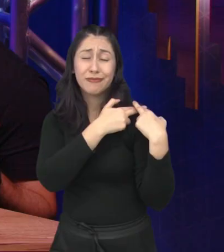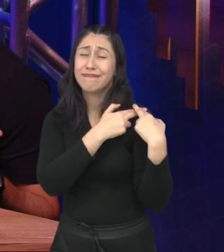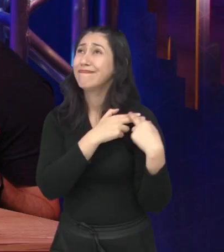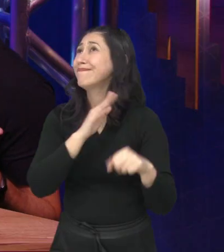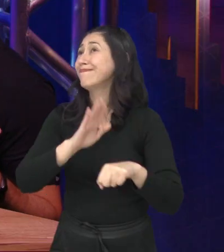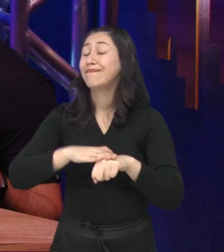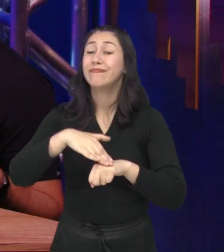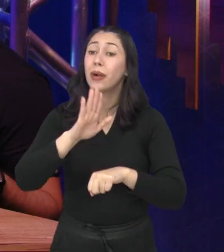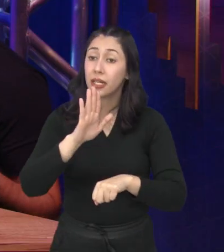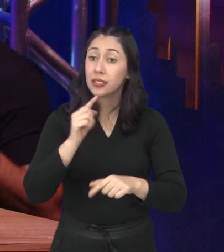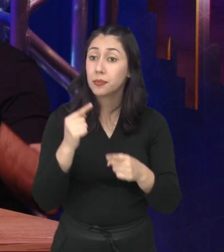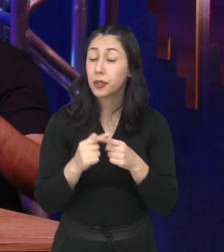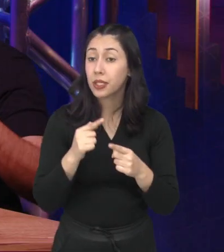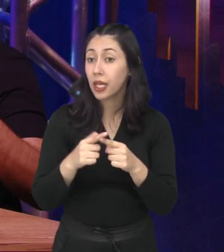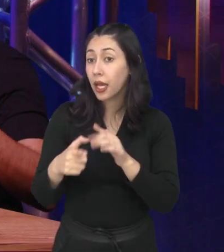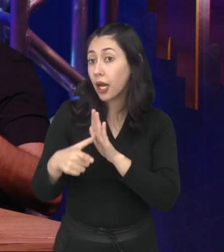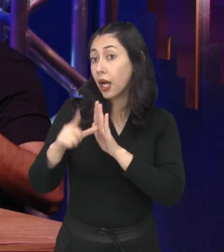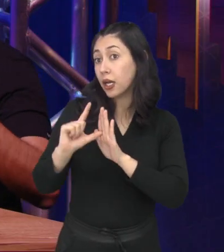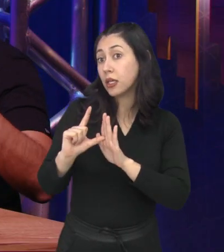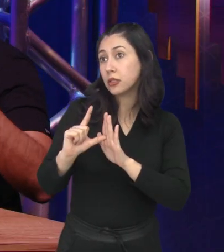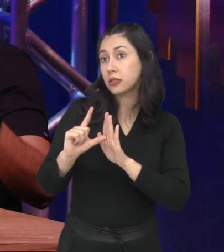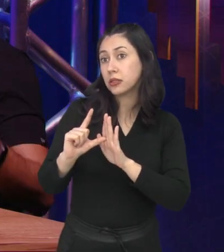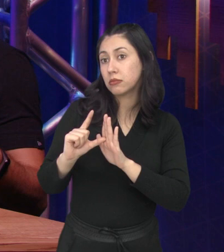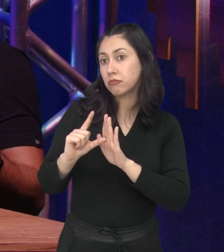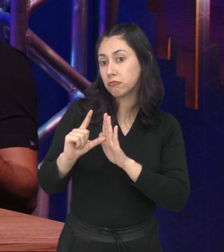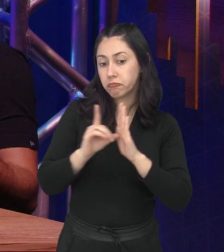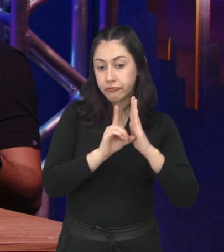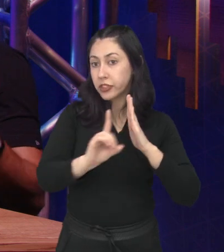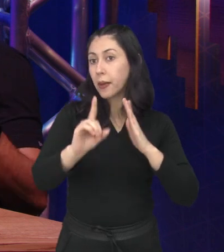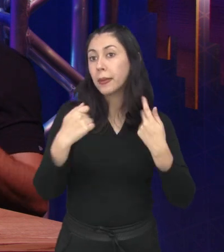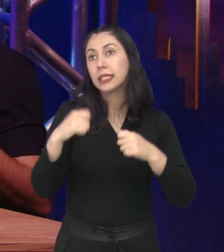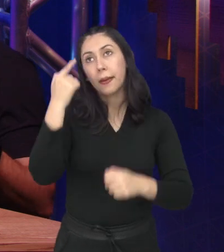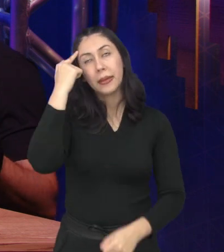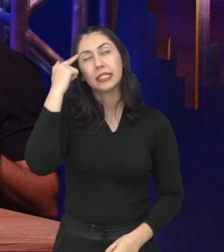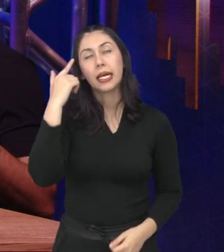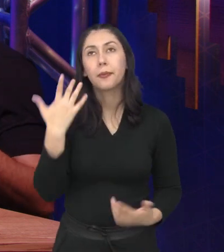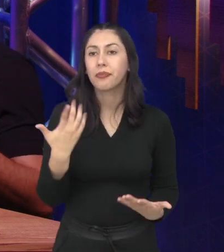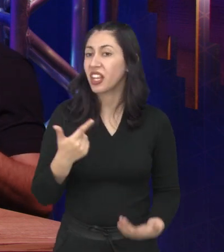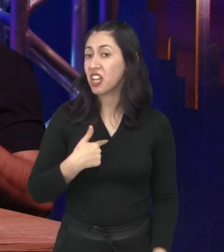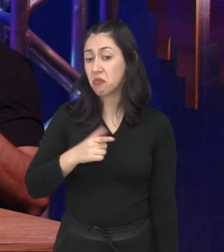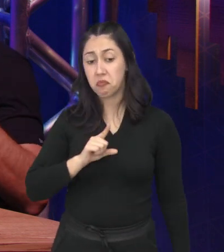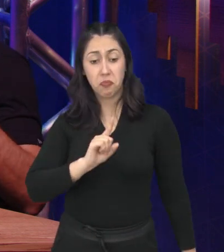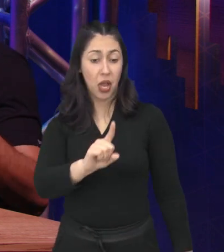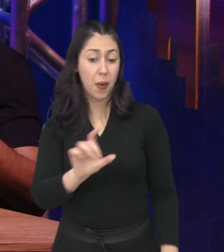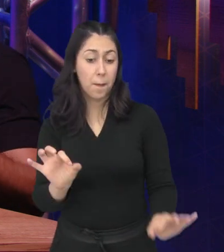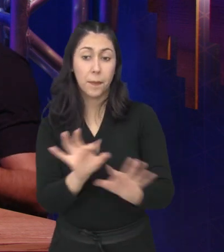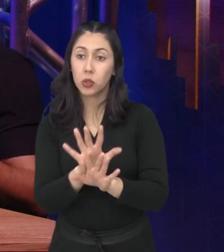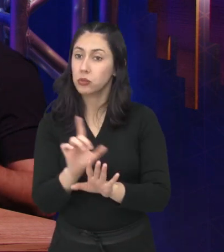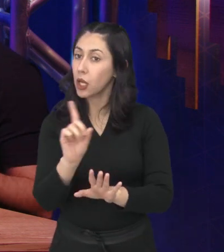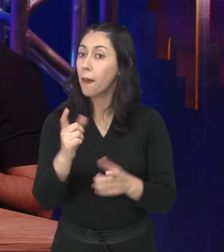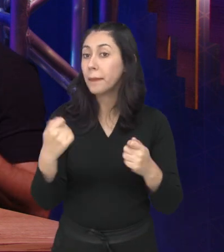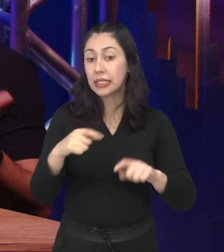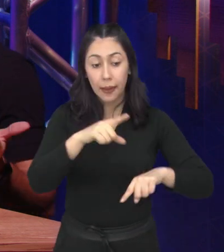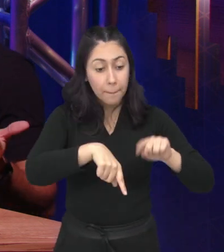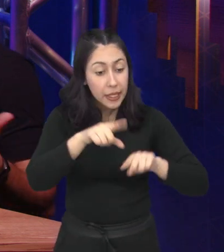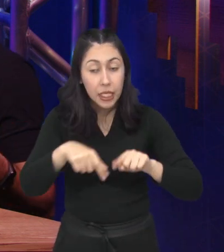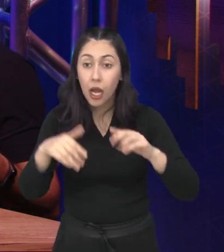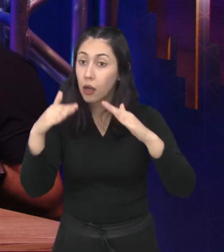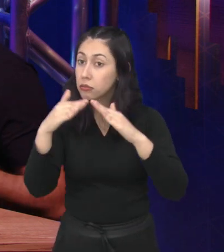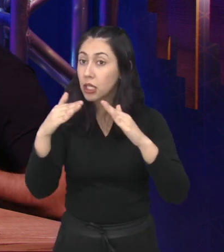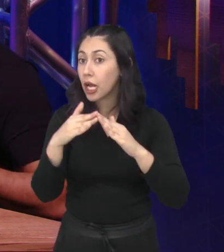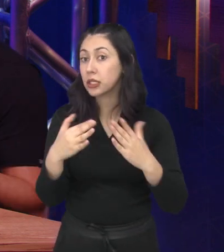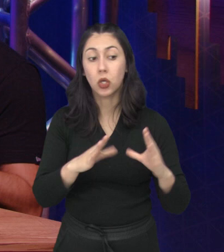mais responsabilidade ainda. Que antes de sair, você tem que pensar em um monte de coisa. Tem que pensar assim, não é só eu sair, eu vou precisar de